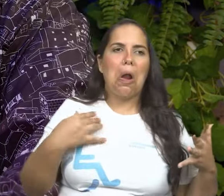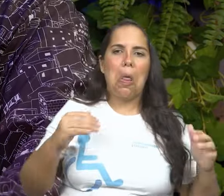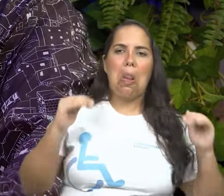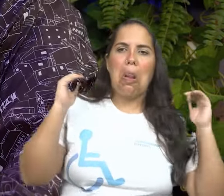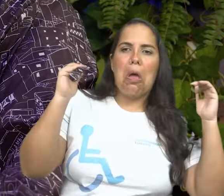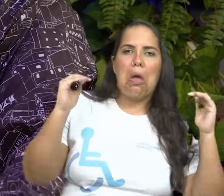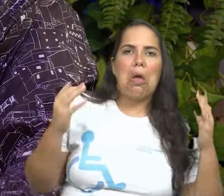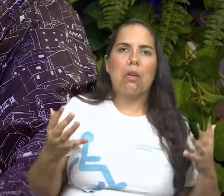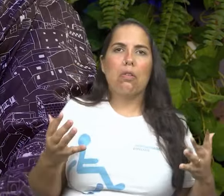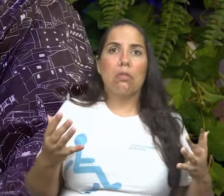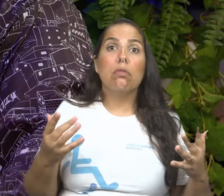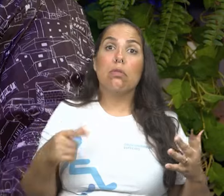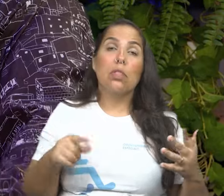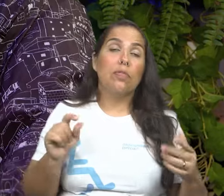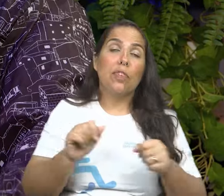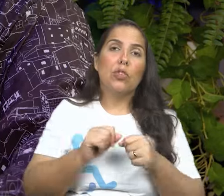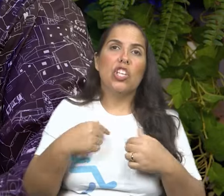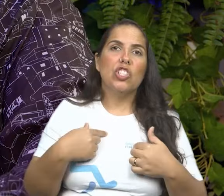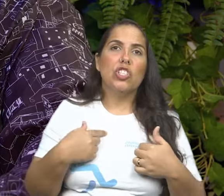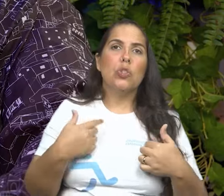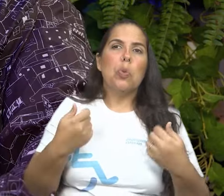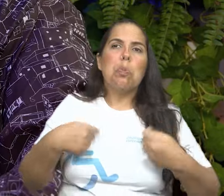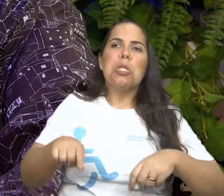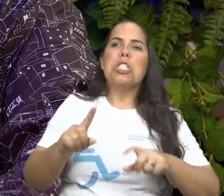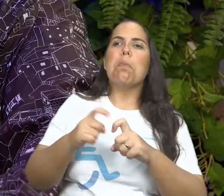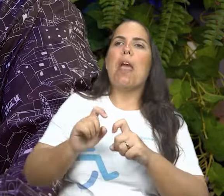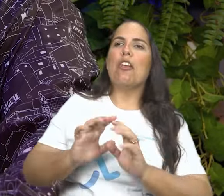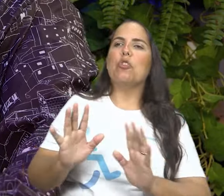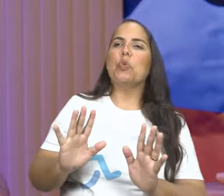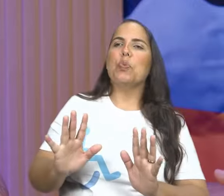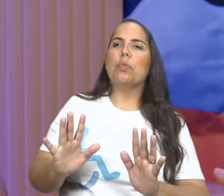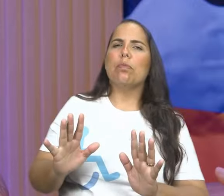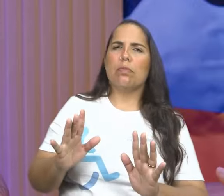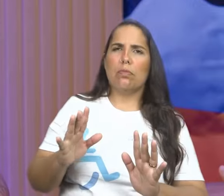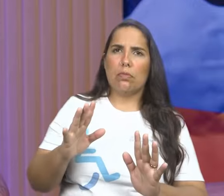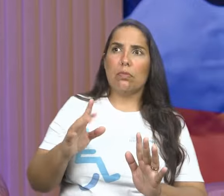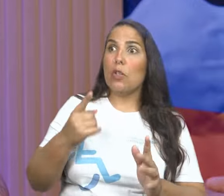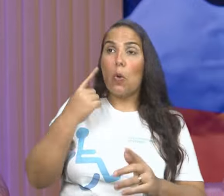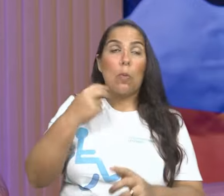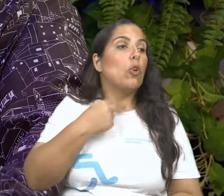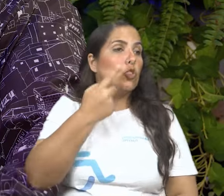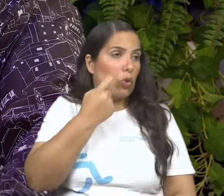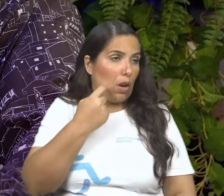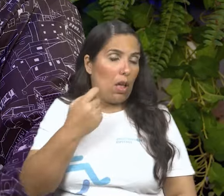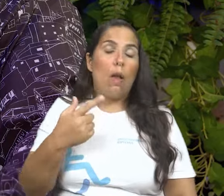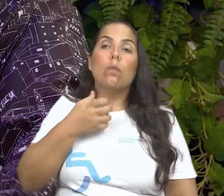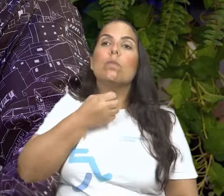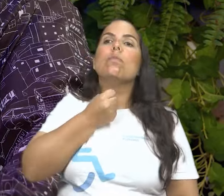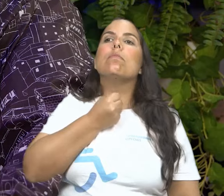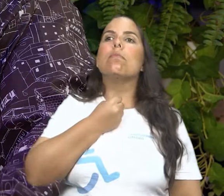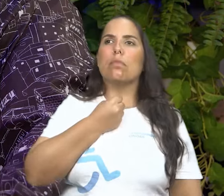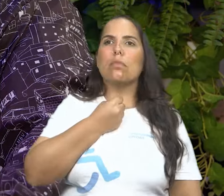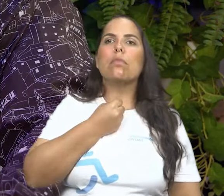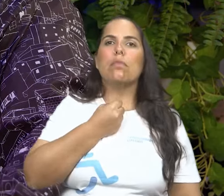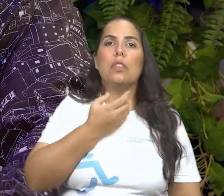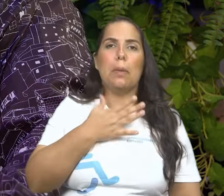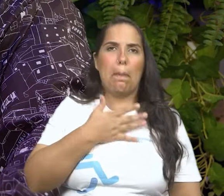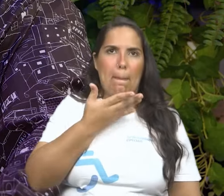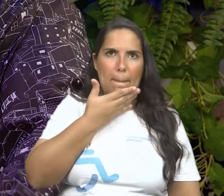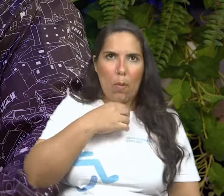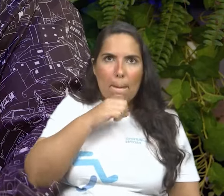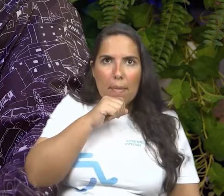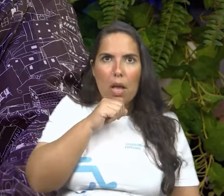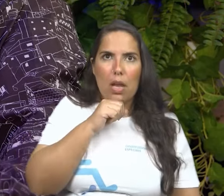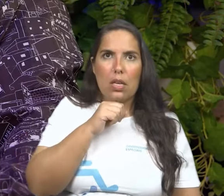sociedade isso faz com que a gente não preciso de médico eu conheo pesso não pode chorar tem que engolir o choro o meu pai por exemplo ele